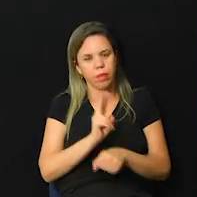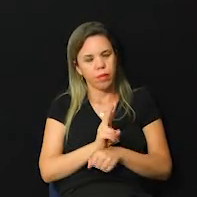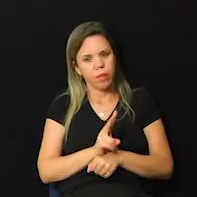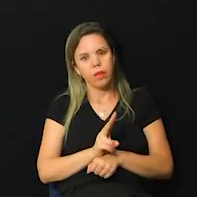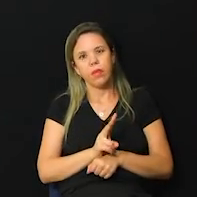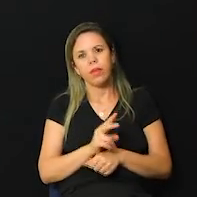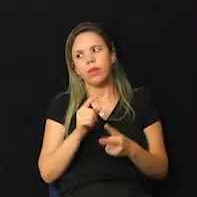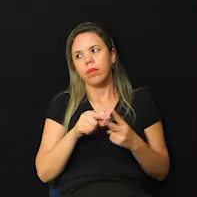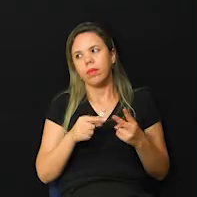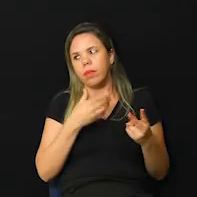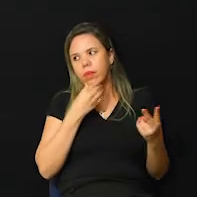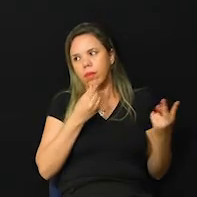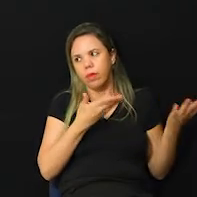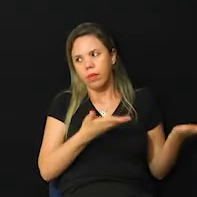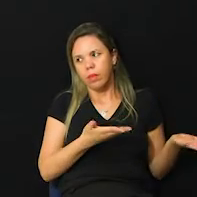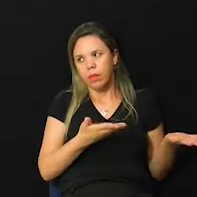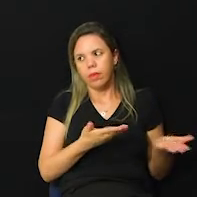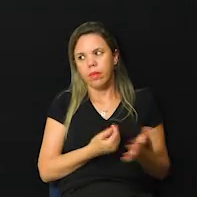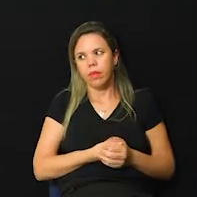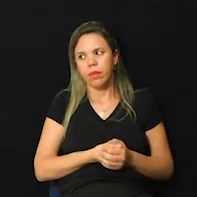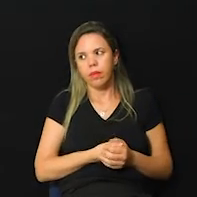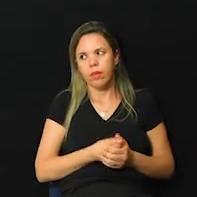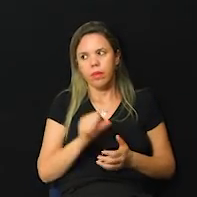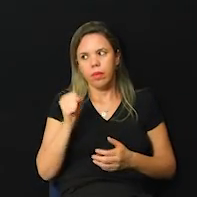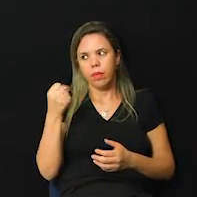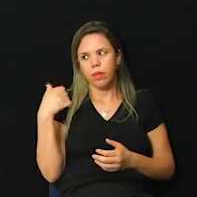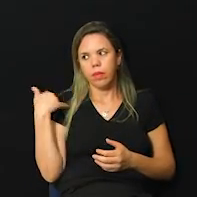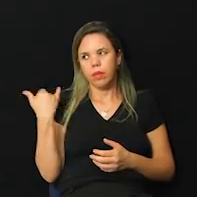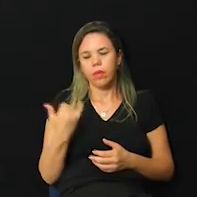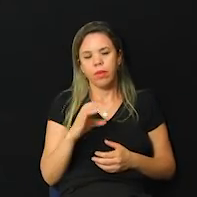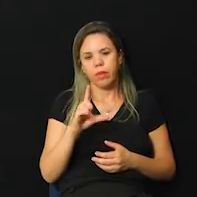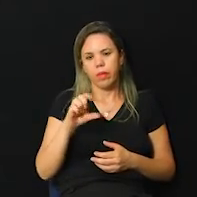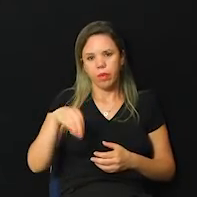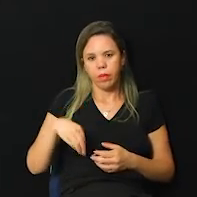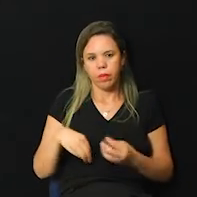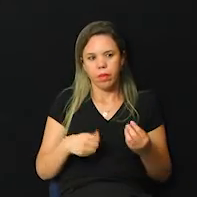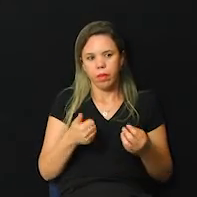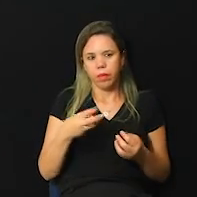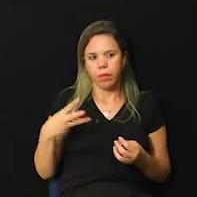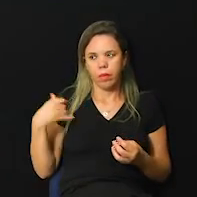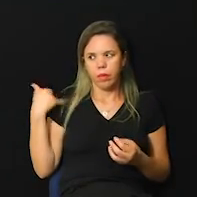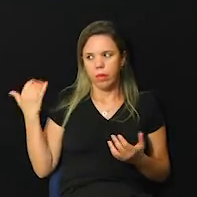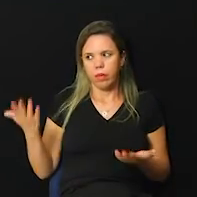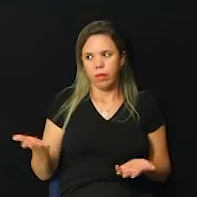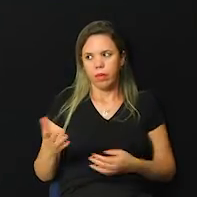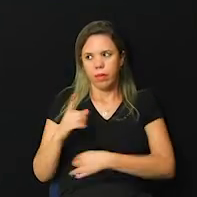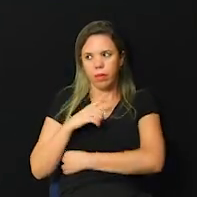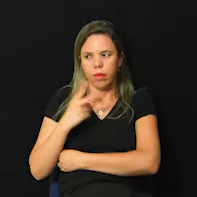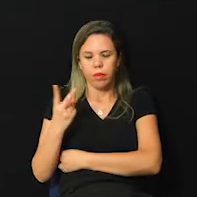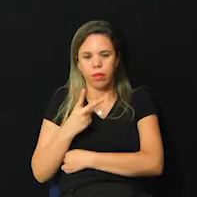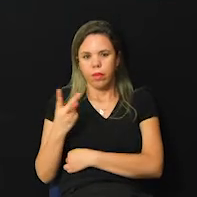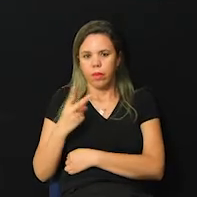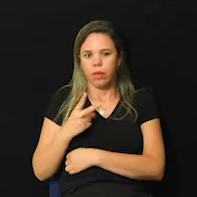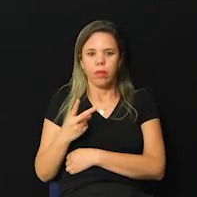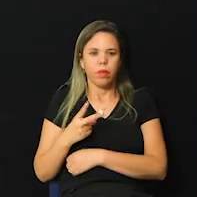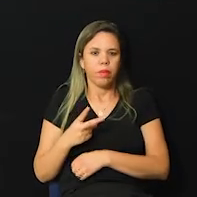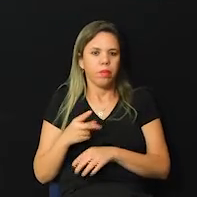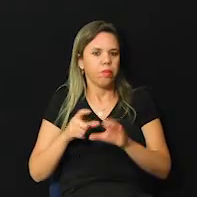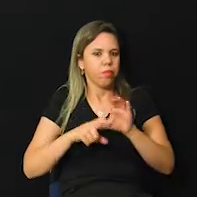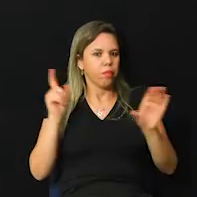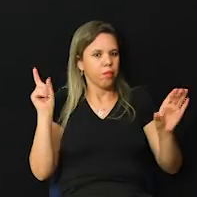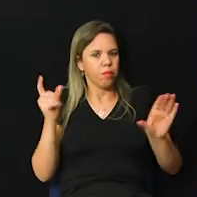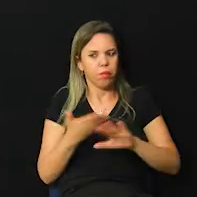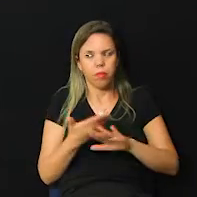aqui é o Derlan e o colinho é um beck ontem 8 ano a Collins tem 13 Mas eles são